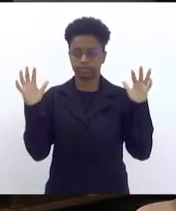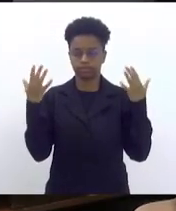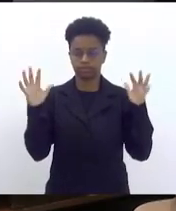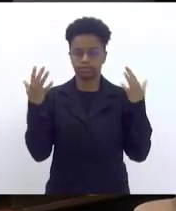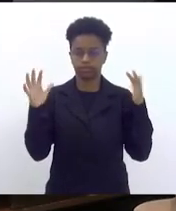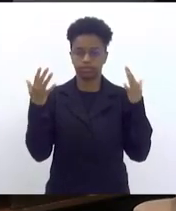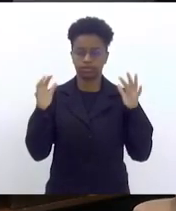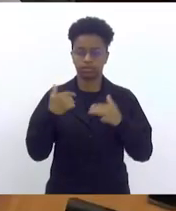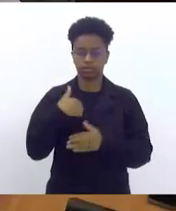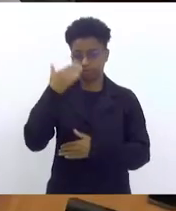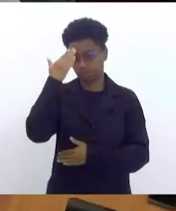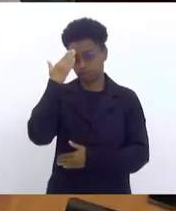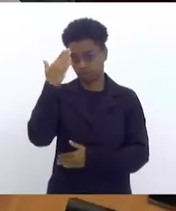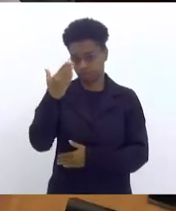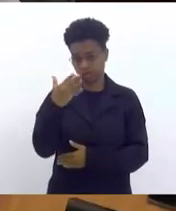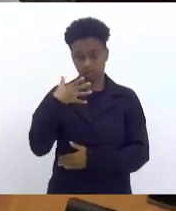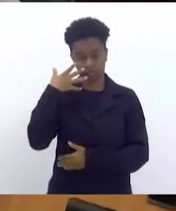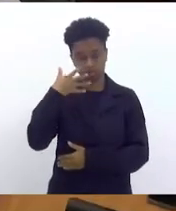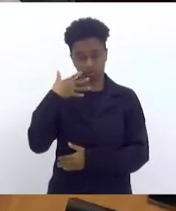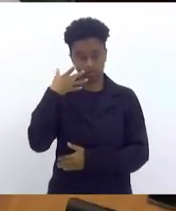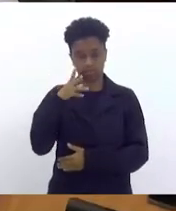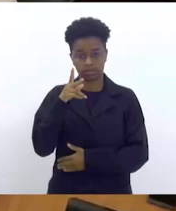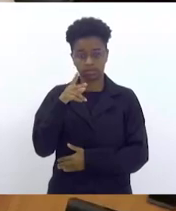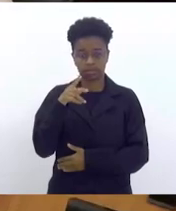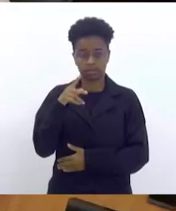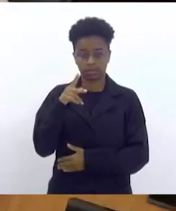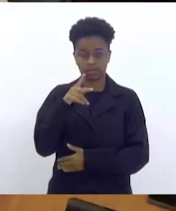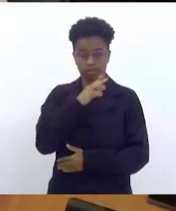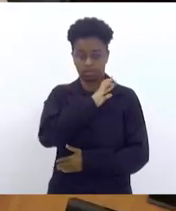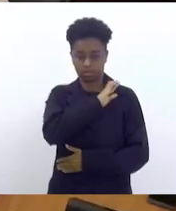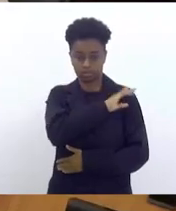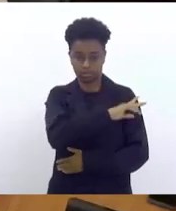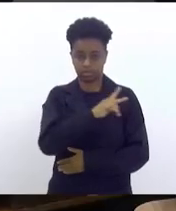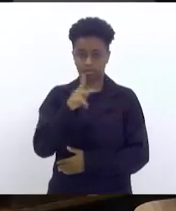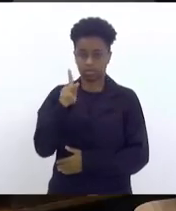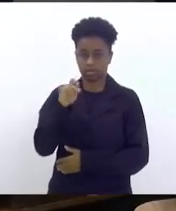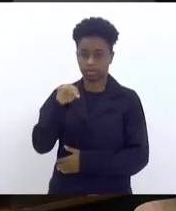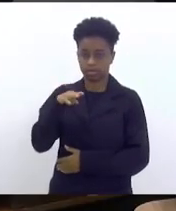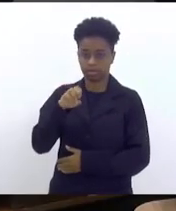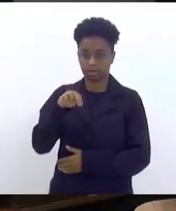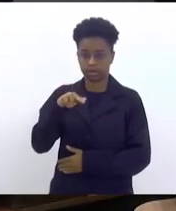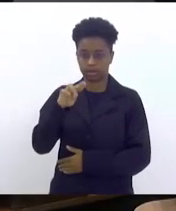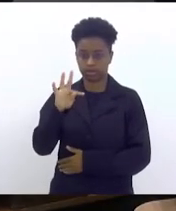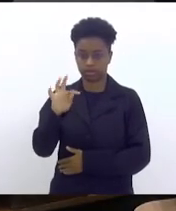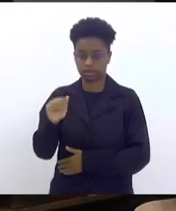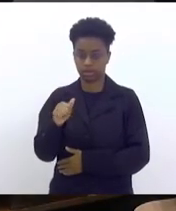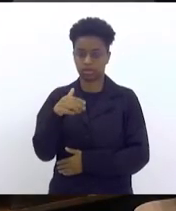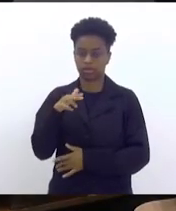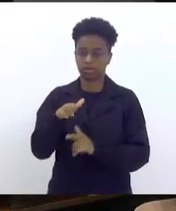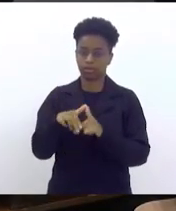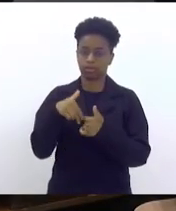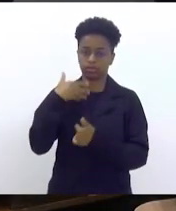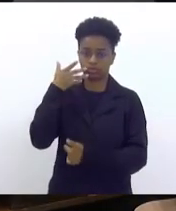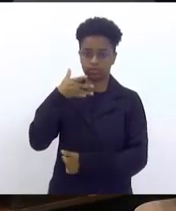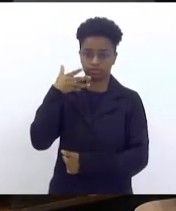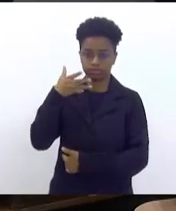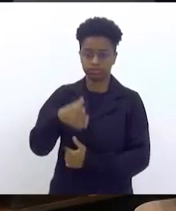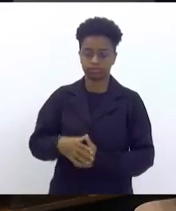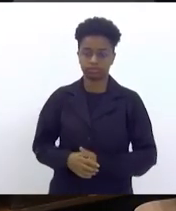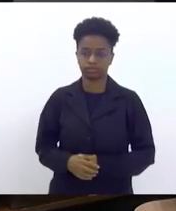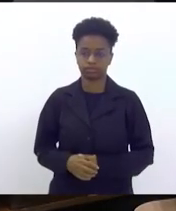as palavras seu Coronel Pimenta pela explanação nós que desde